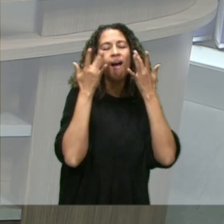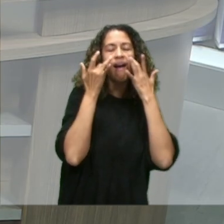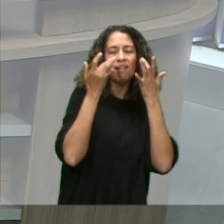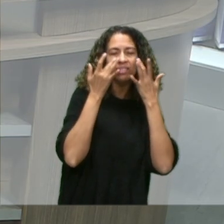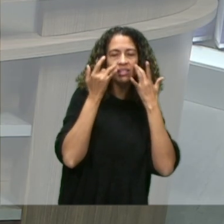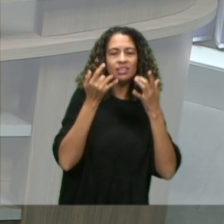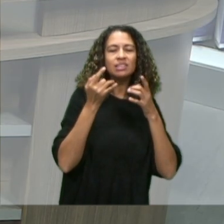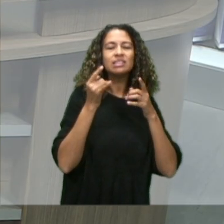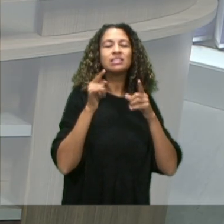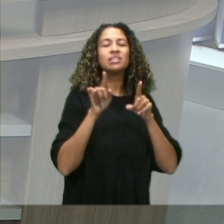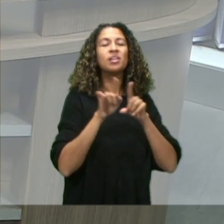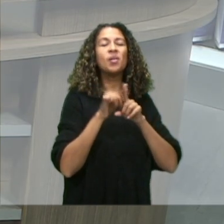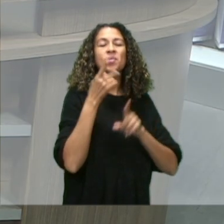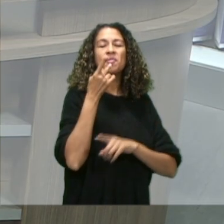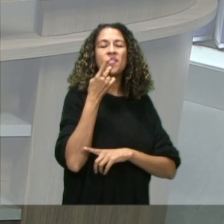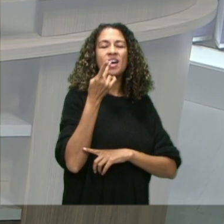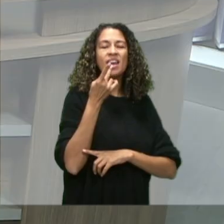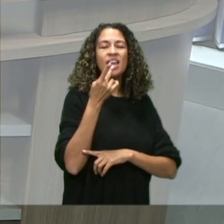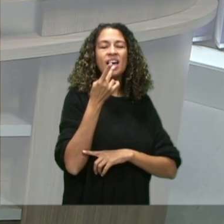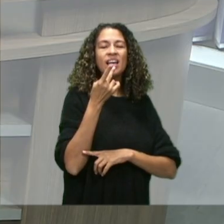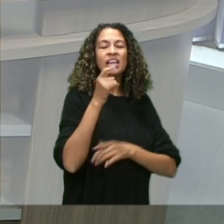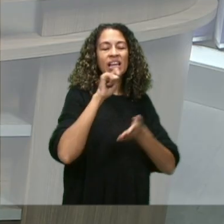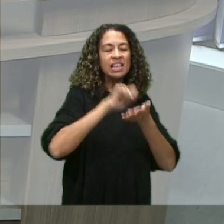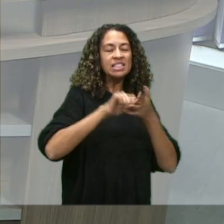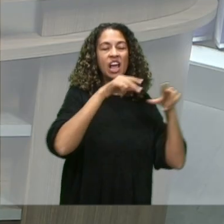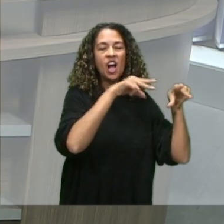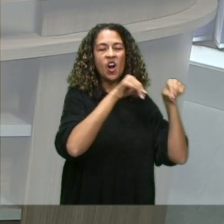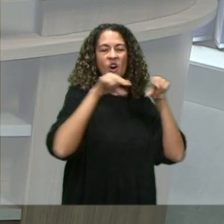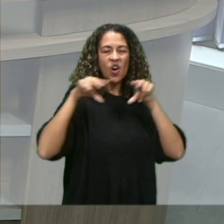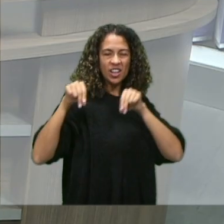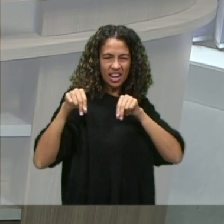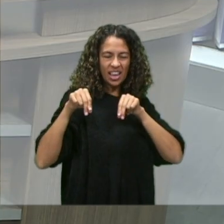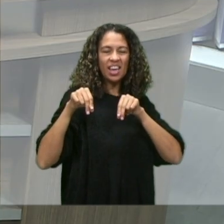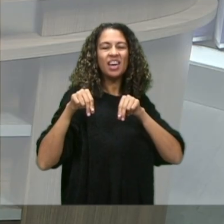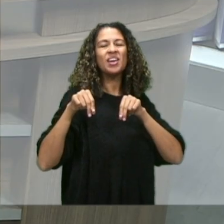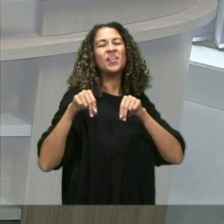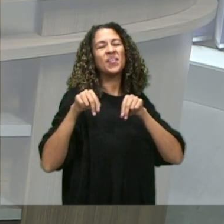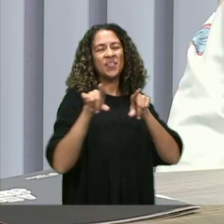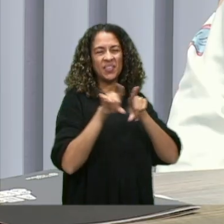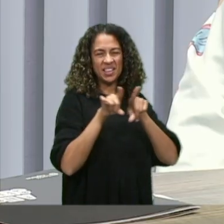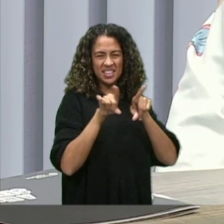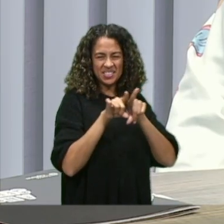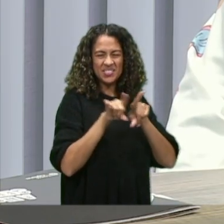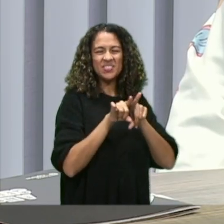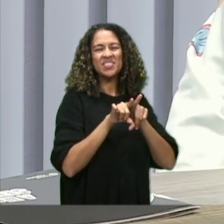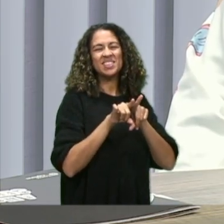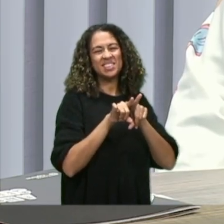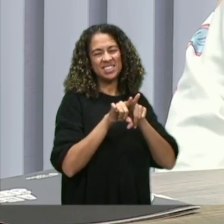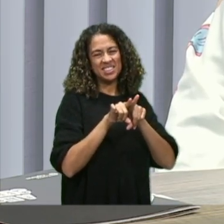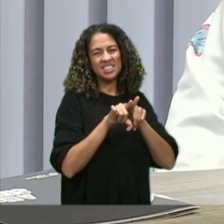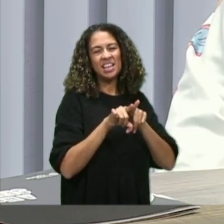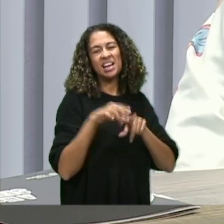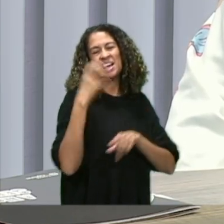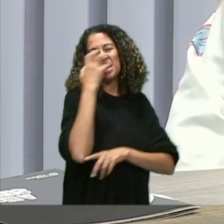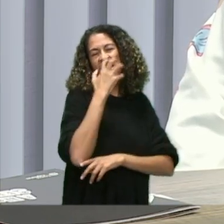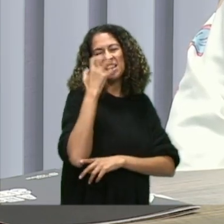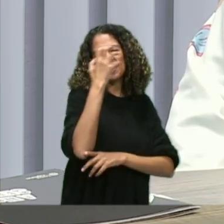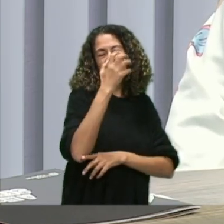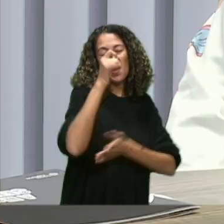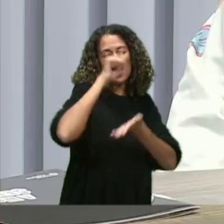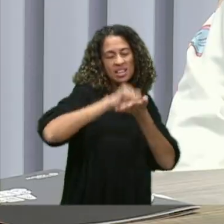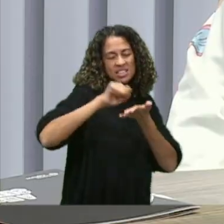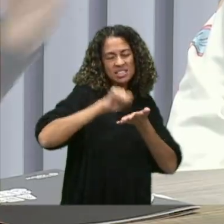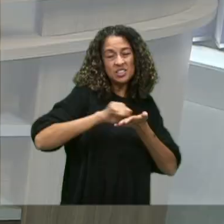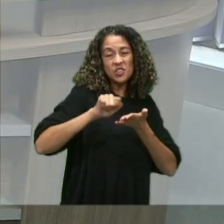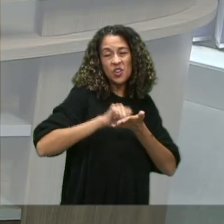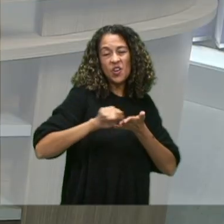quando escreve para quartel? Cordelista, né? Cordelista, cantora,